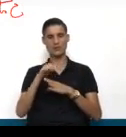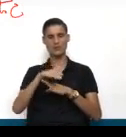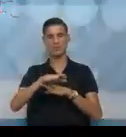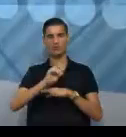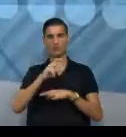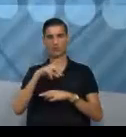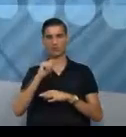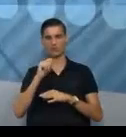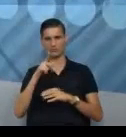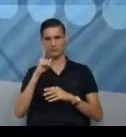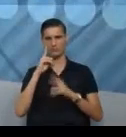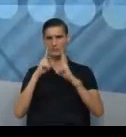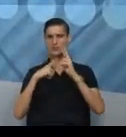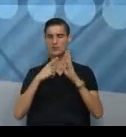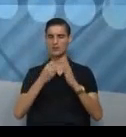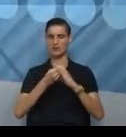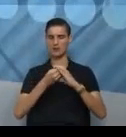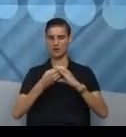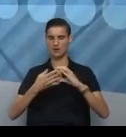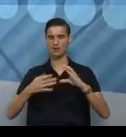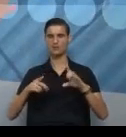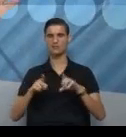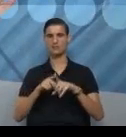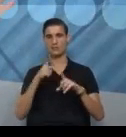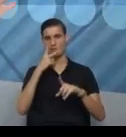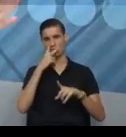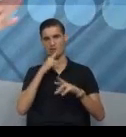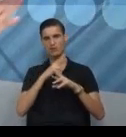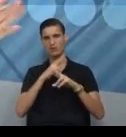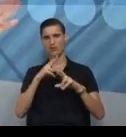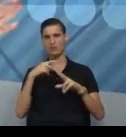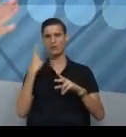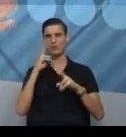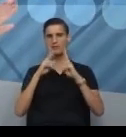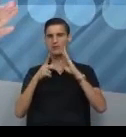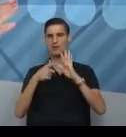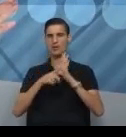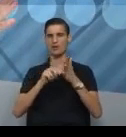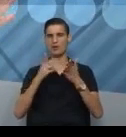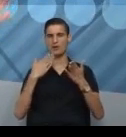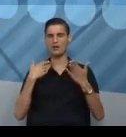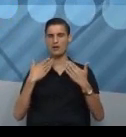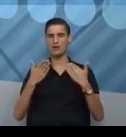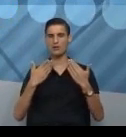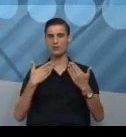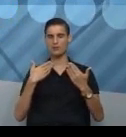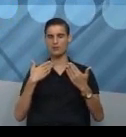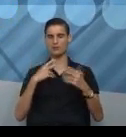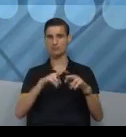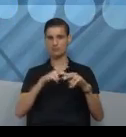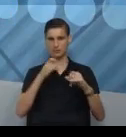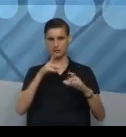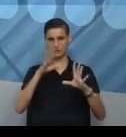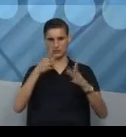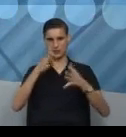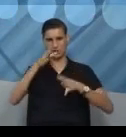onda. Reparem que elas também têm características que são bem parecidas quando a gente estava trabalhando com a equação do calor. Então, se você já aprendeu a equação do